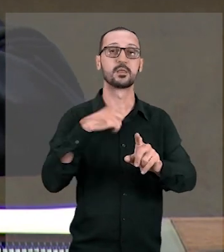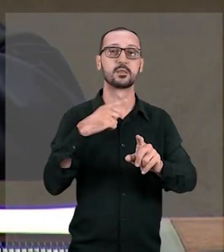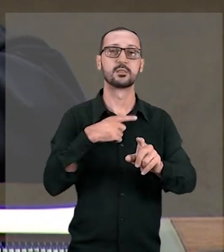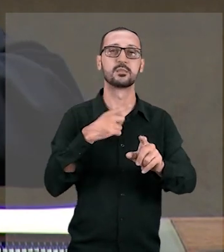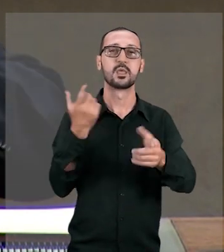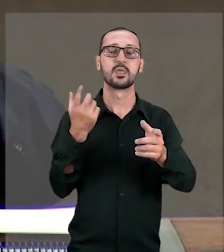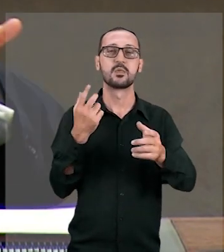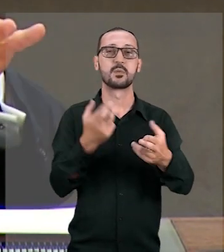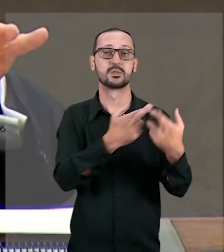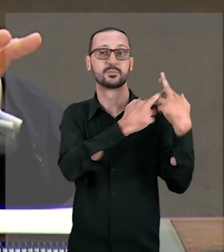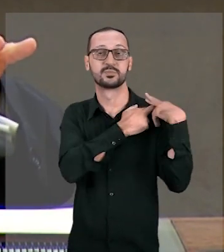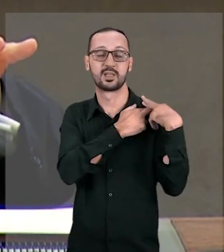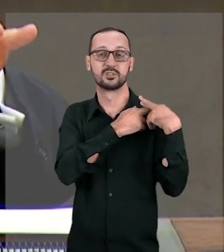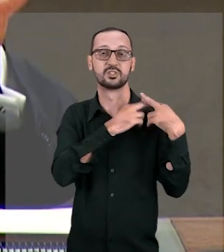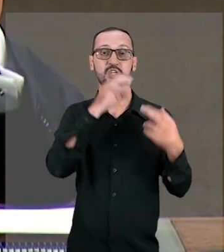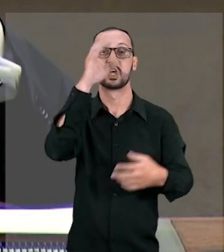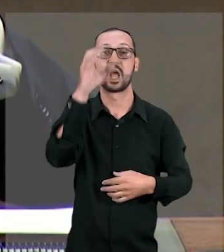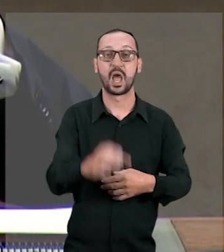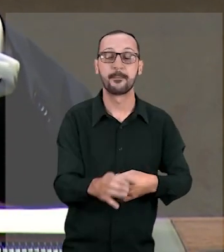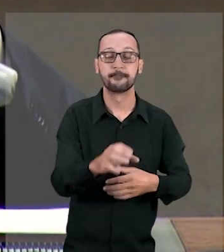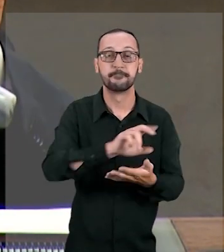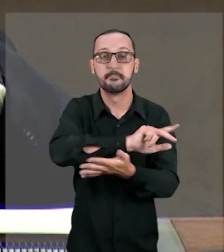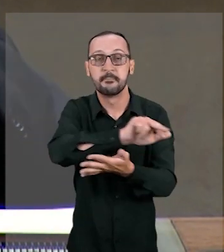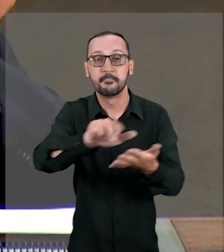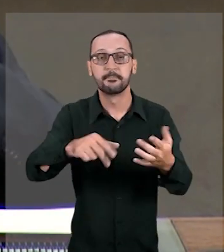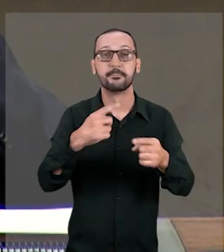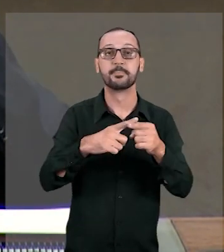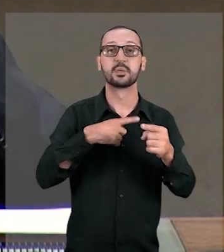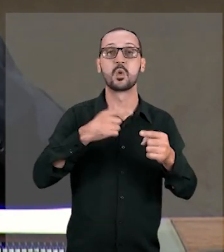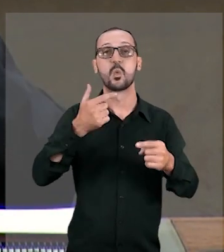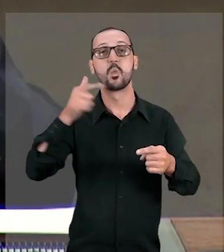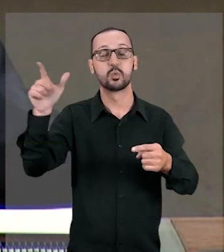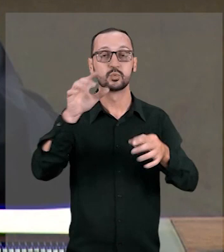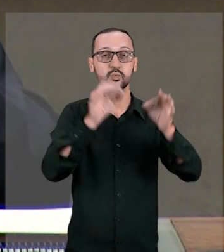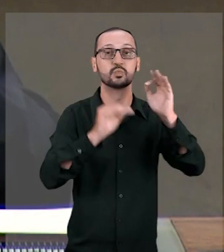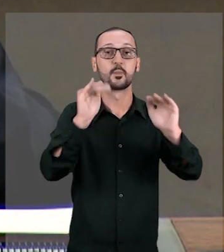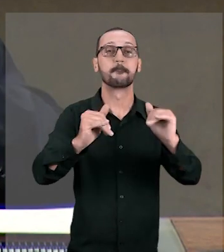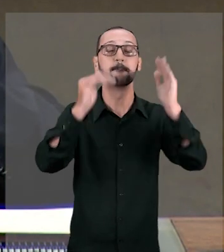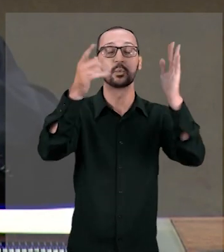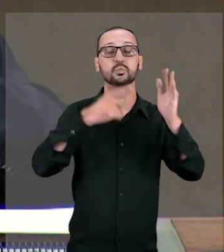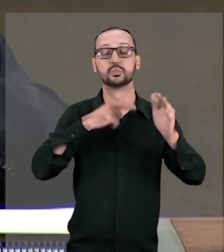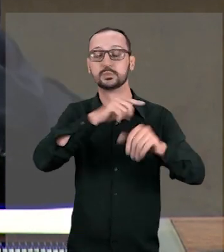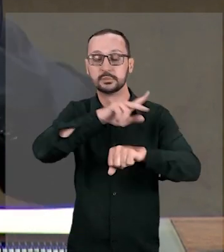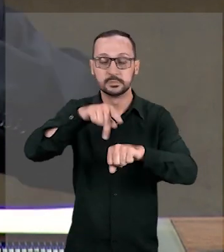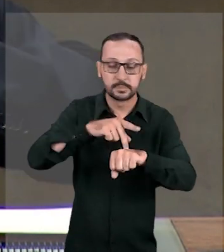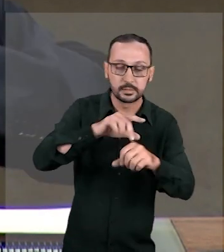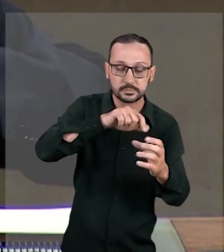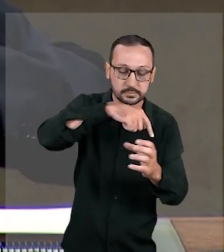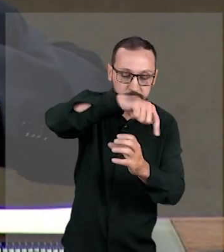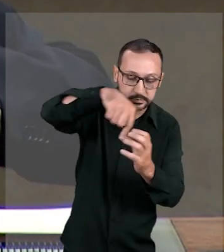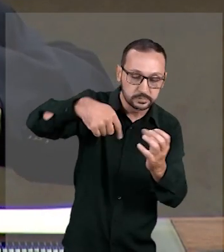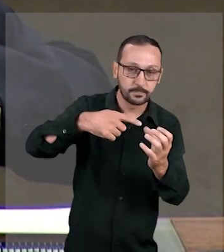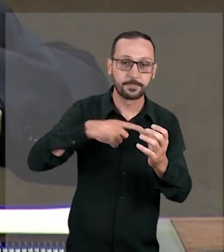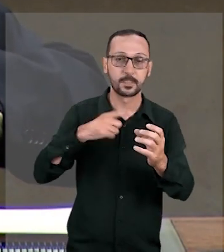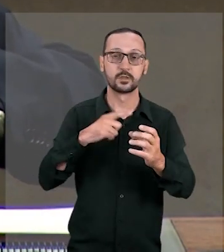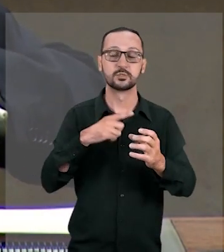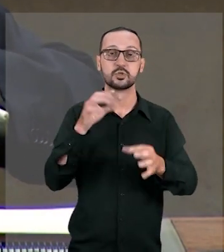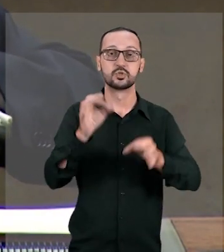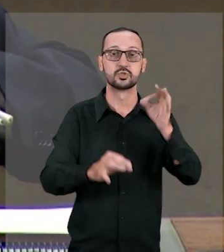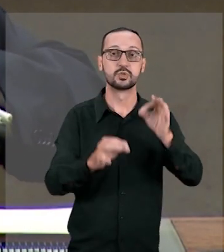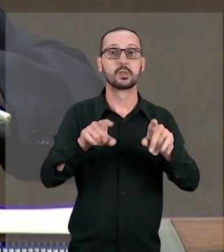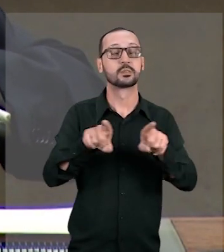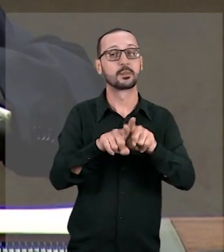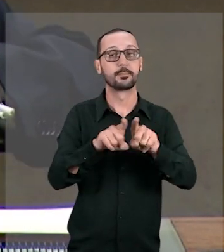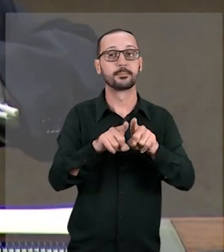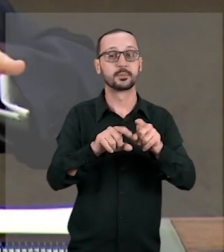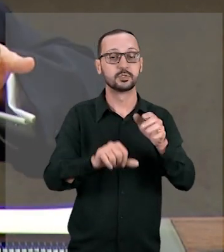criminal vastíssima, que nenhuma corte constitucional do mundo tem, que é de funcionar como um tribunal